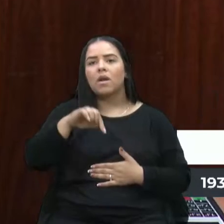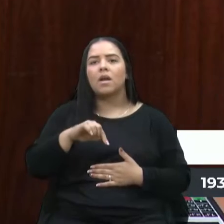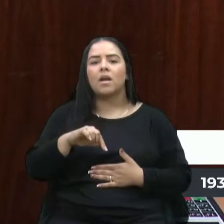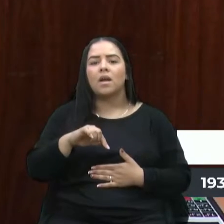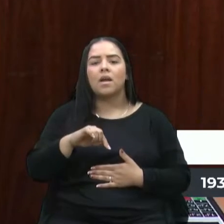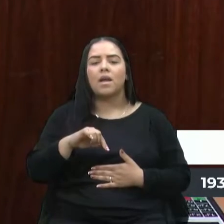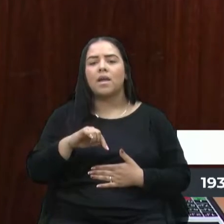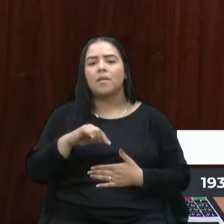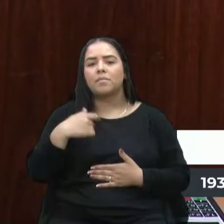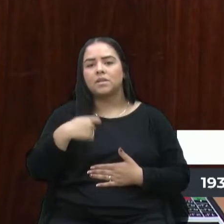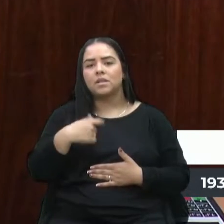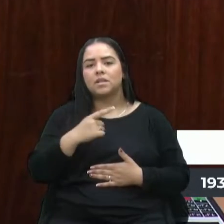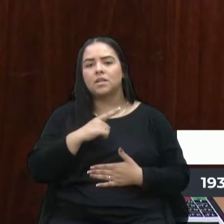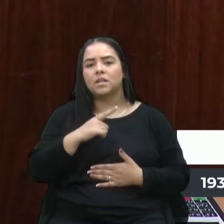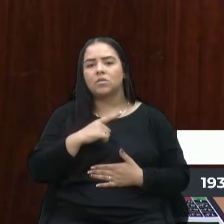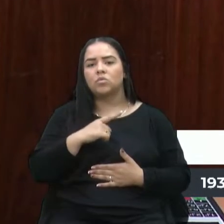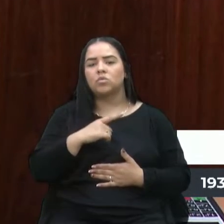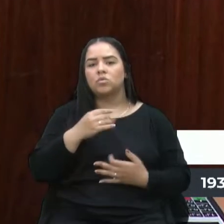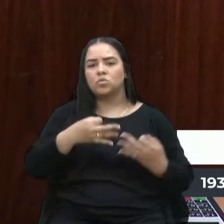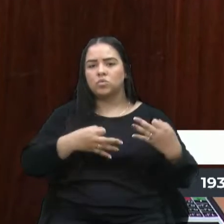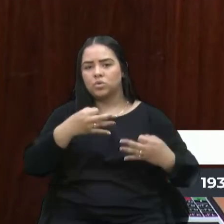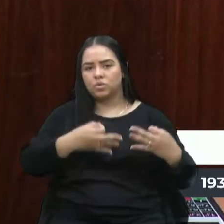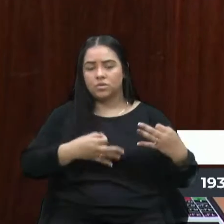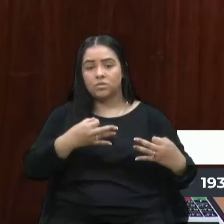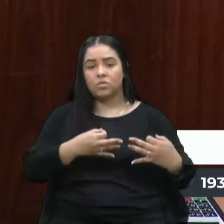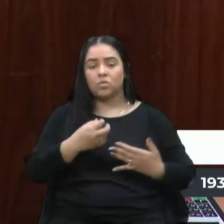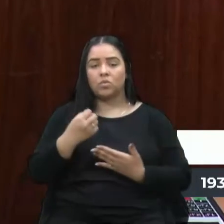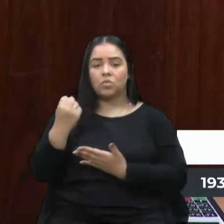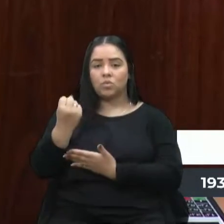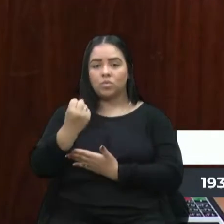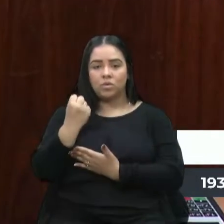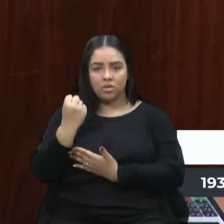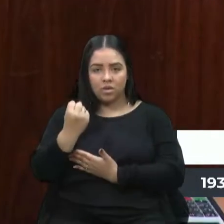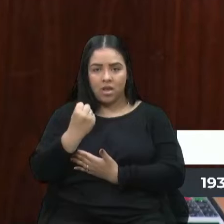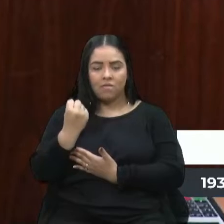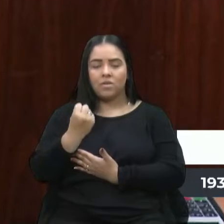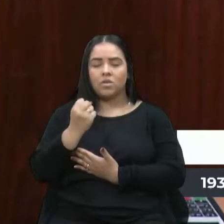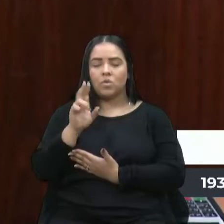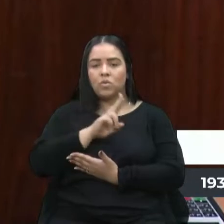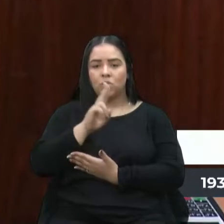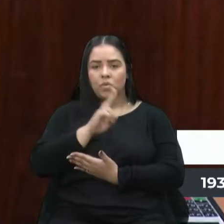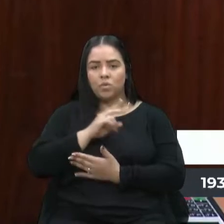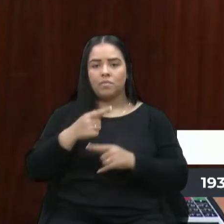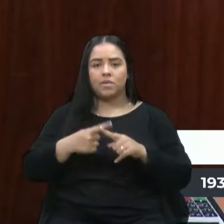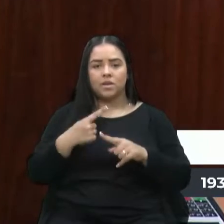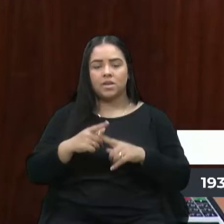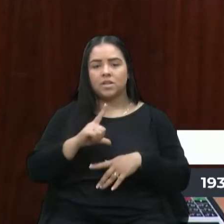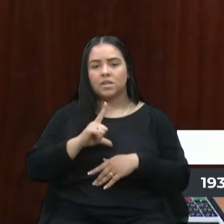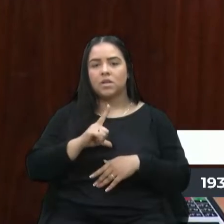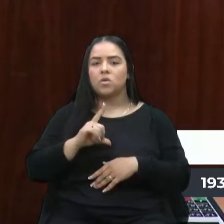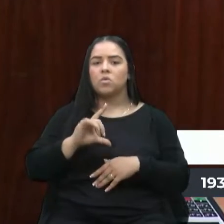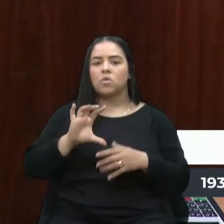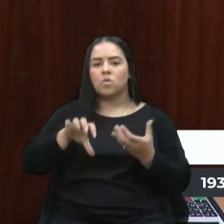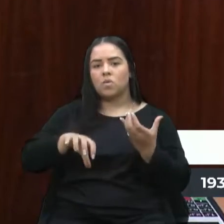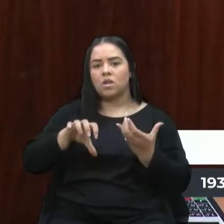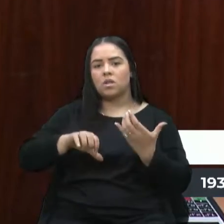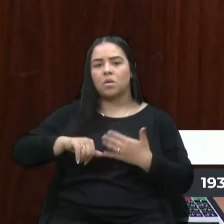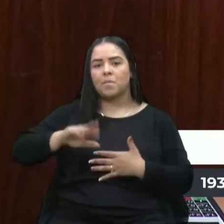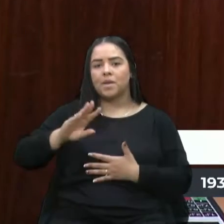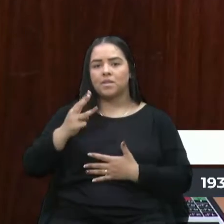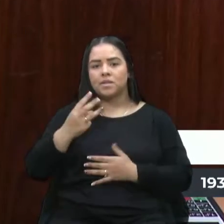um instrumento jurídico tão precário urgente como uma Medida Provisória Porque existe no congresso nacional há